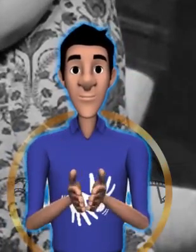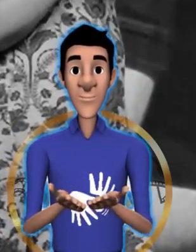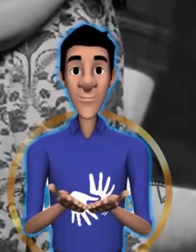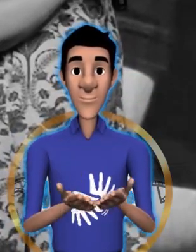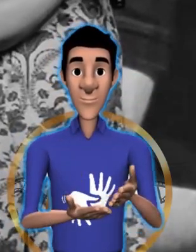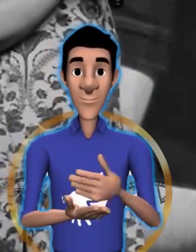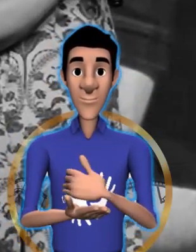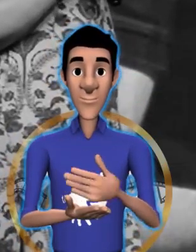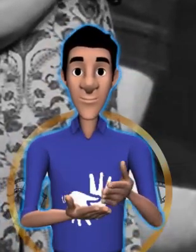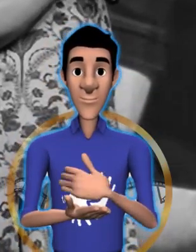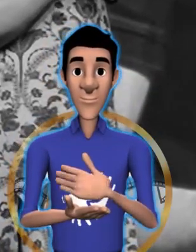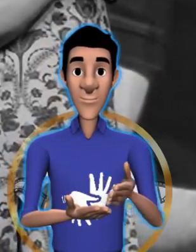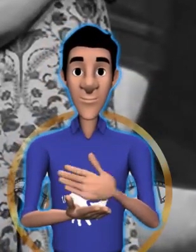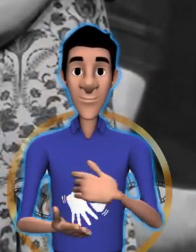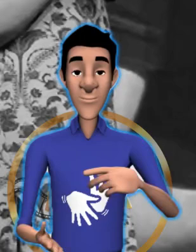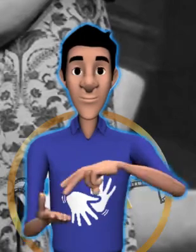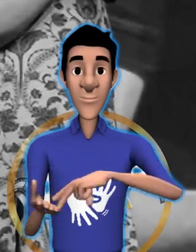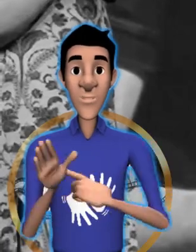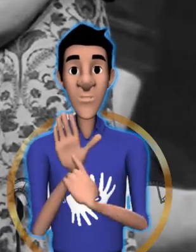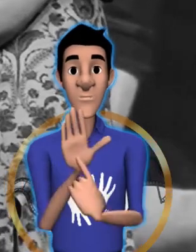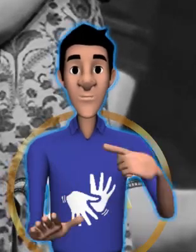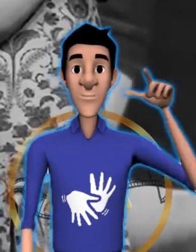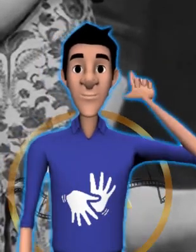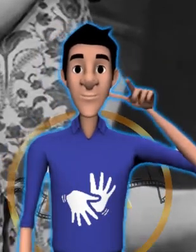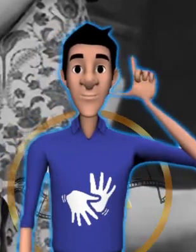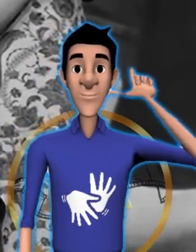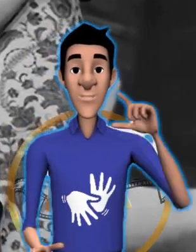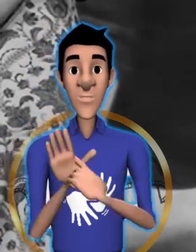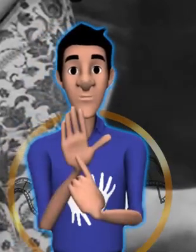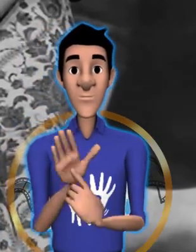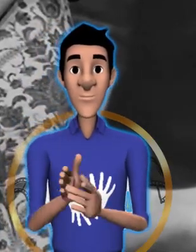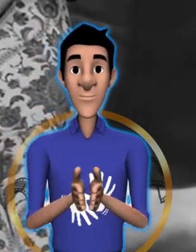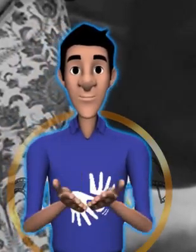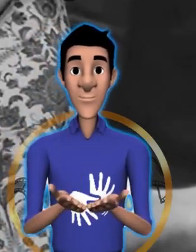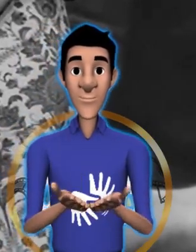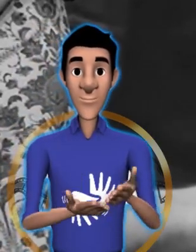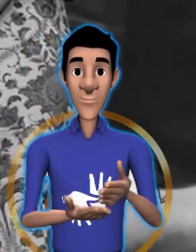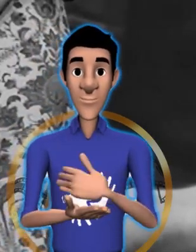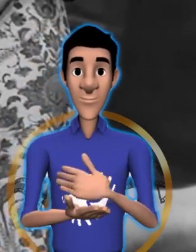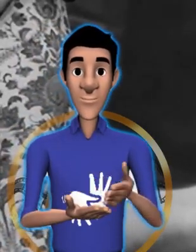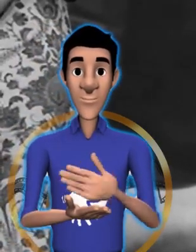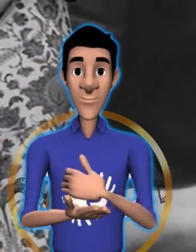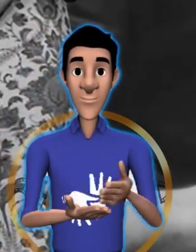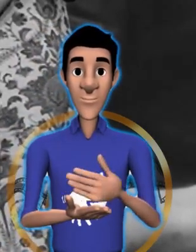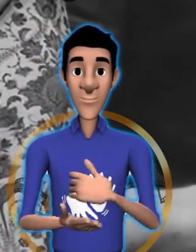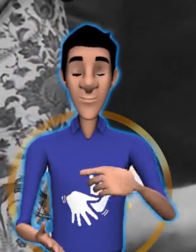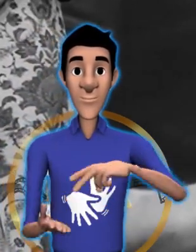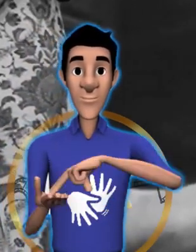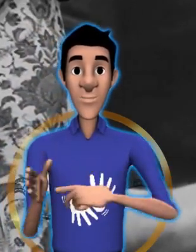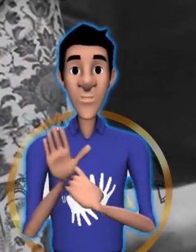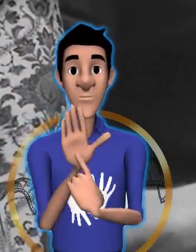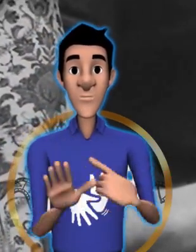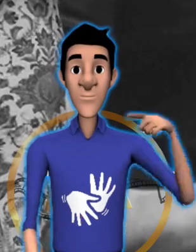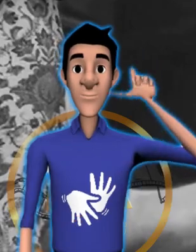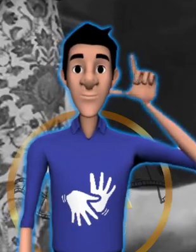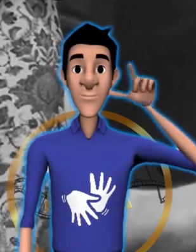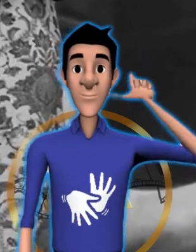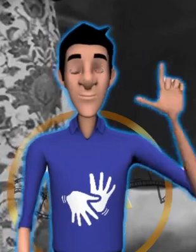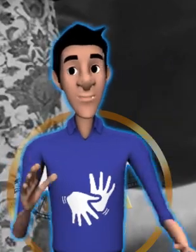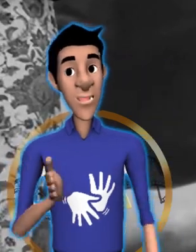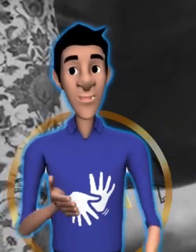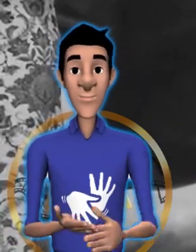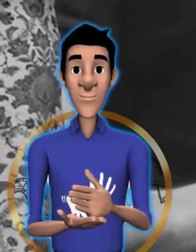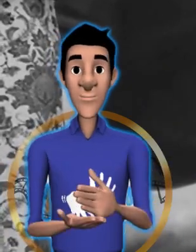desistiu da maternidade por isso, que vai ter outro filho que vai colocar pressão na terra e não vai ficar na cama mais nenhum dia. Você entende o que eu tô falando? Isso aqui sempre